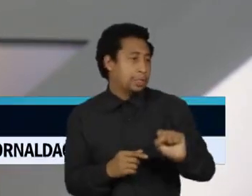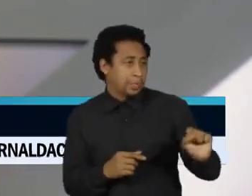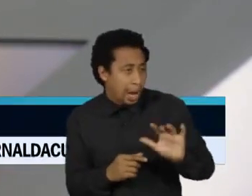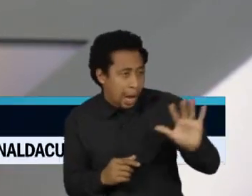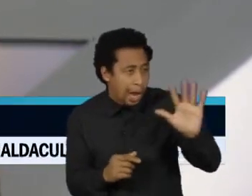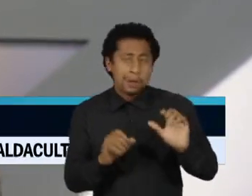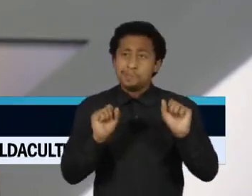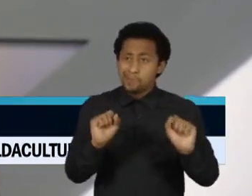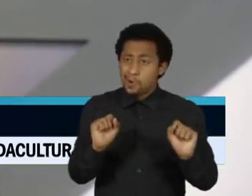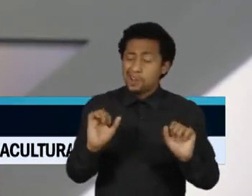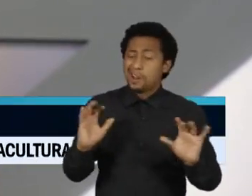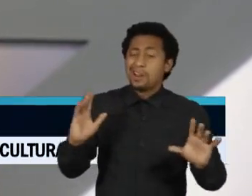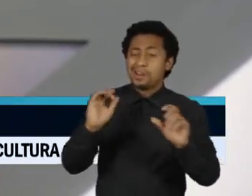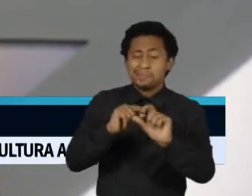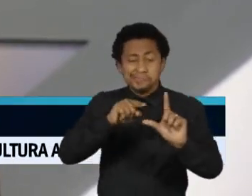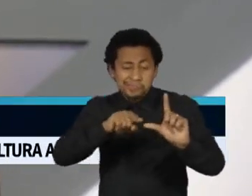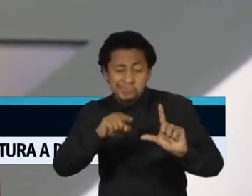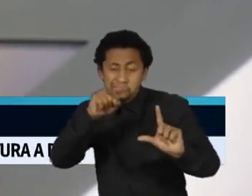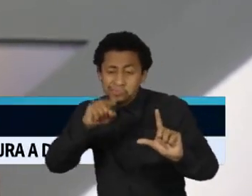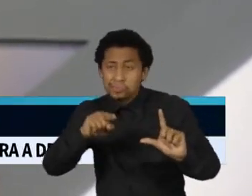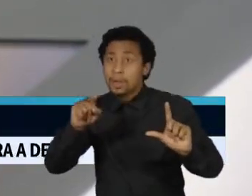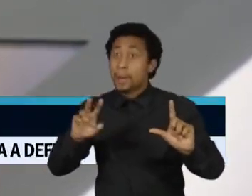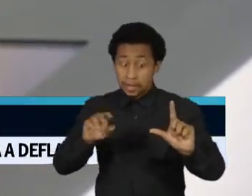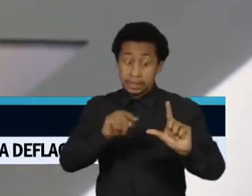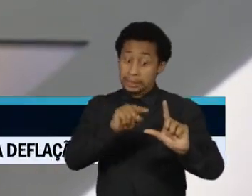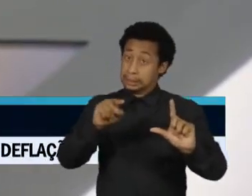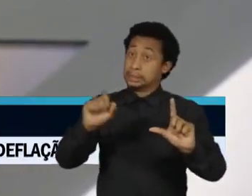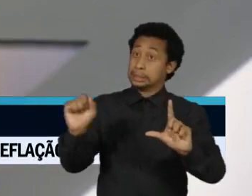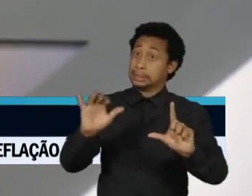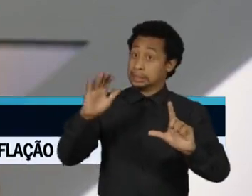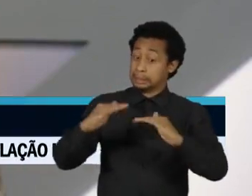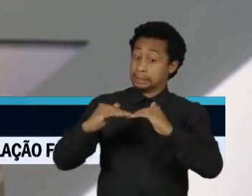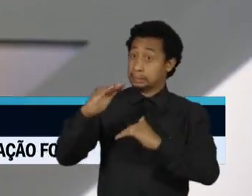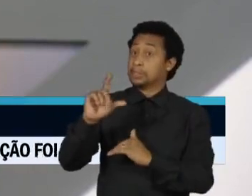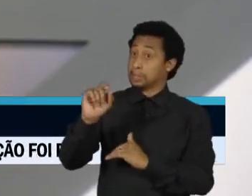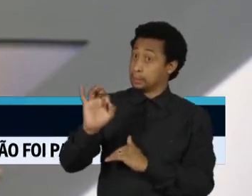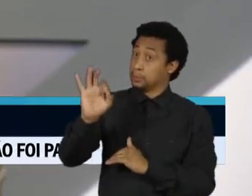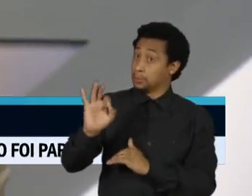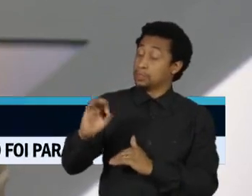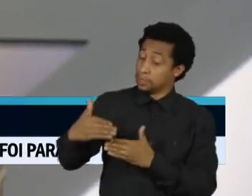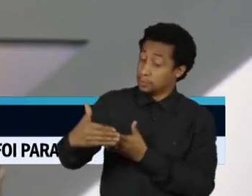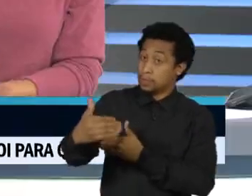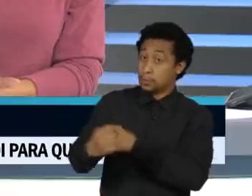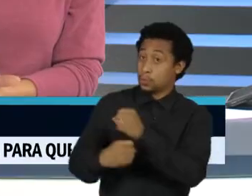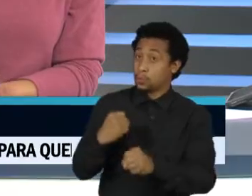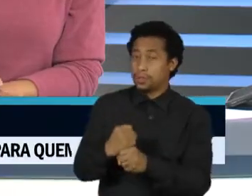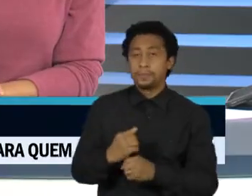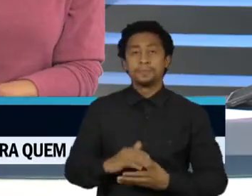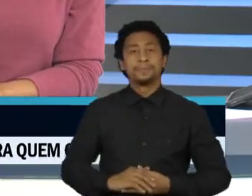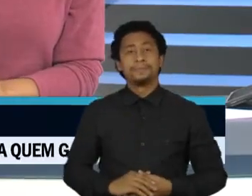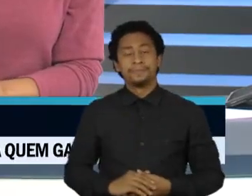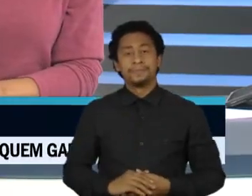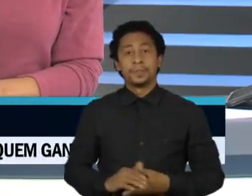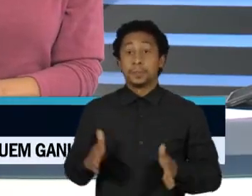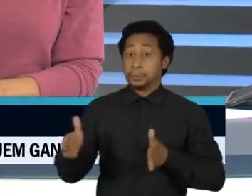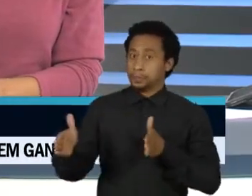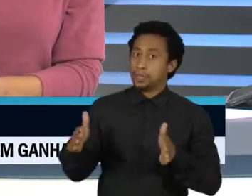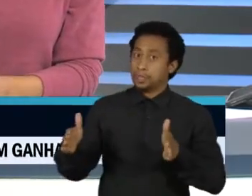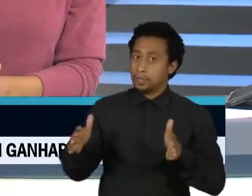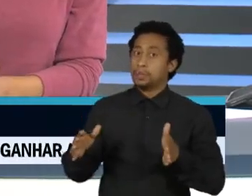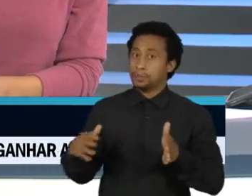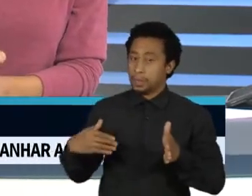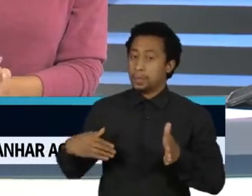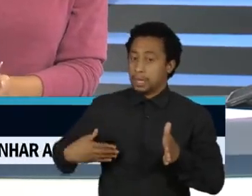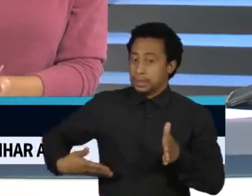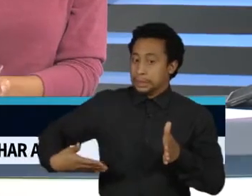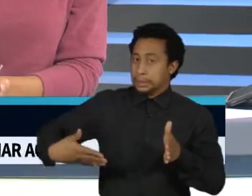inflação basal da economia está rodando na casa de 10% ao ano. Período suficientemente longo para controlar a inflação, que